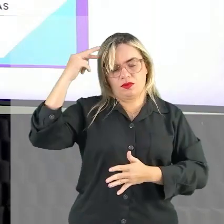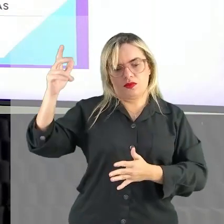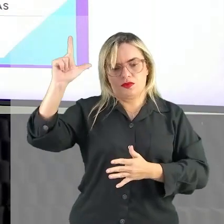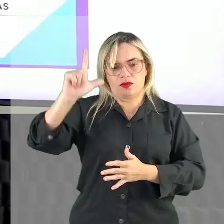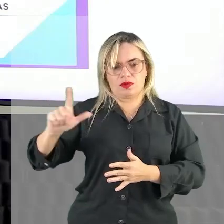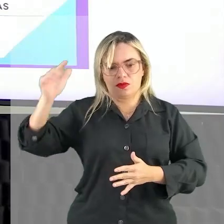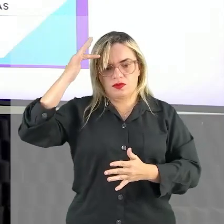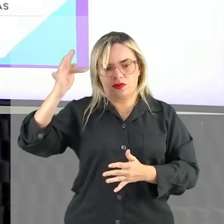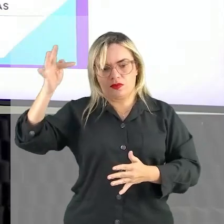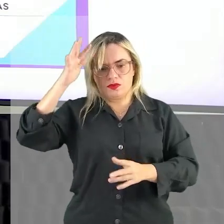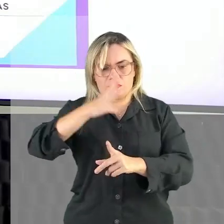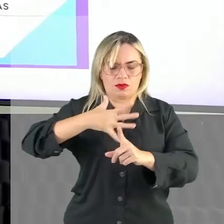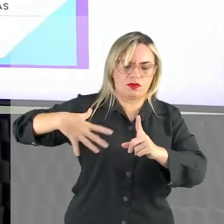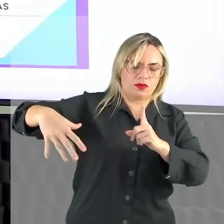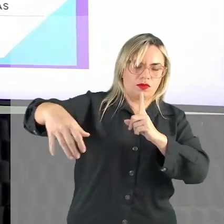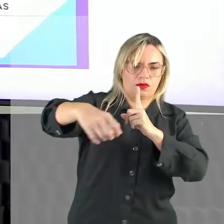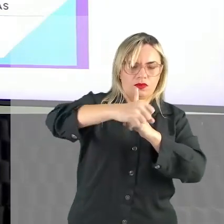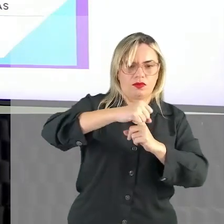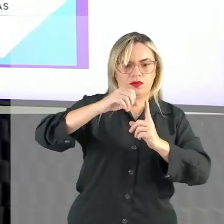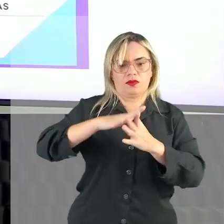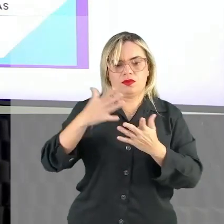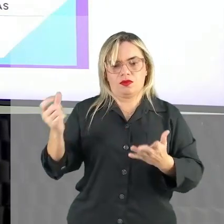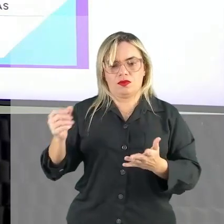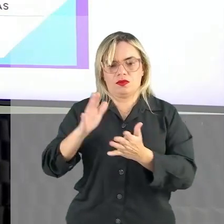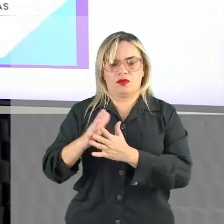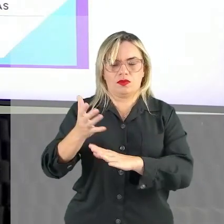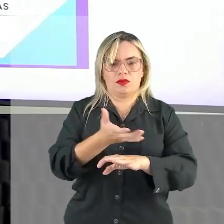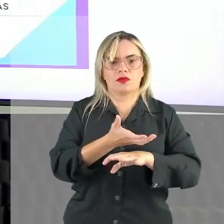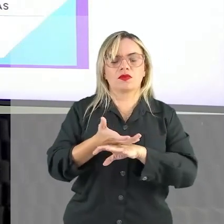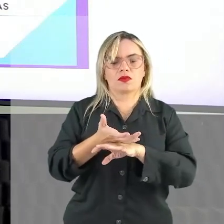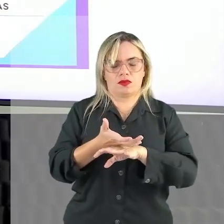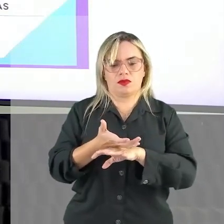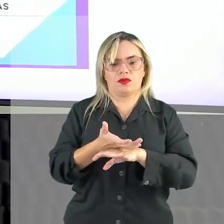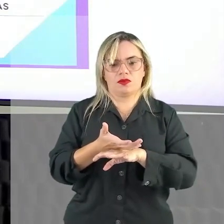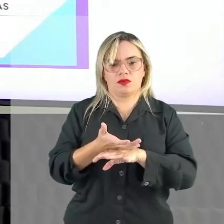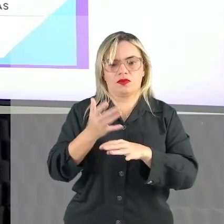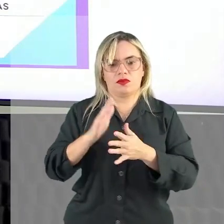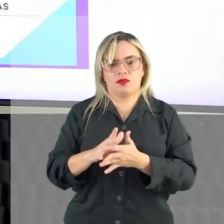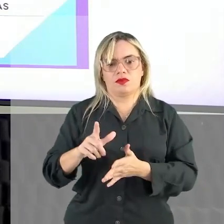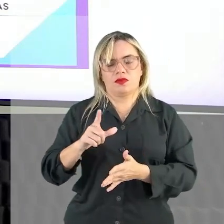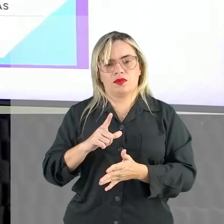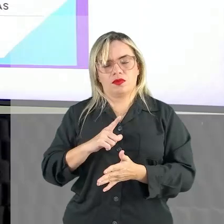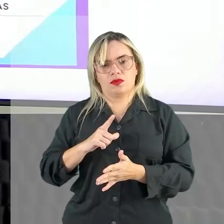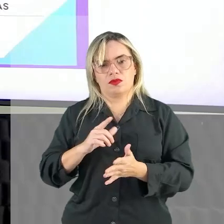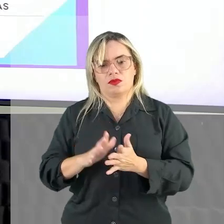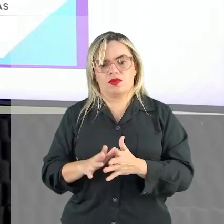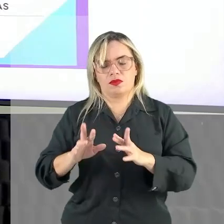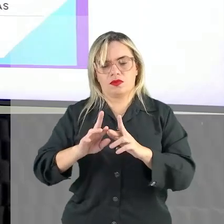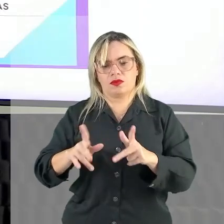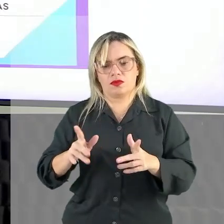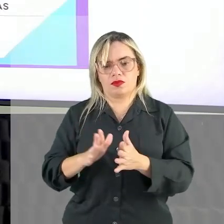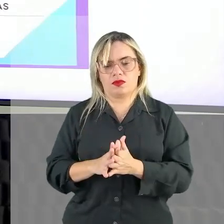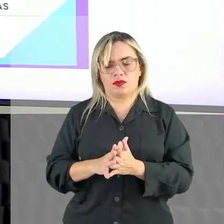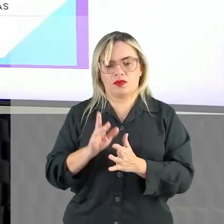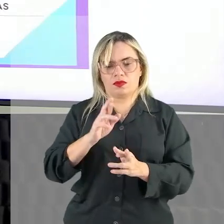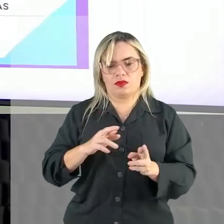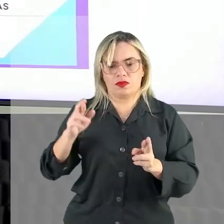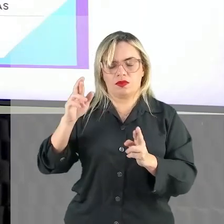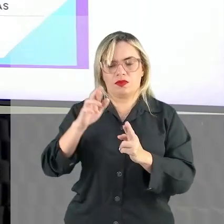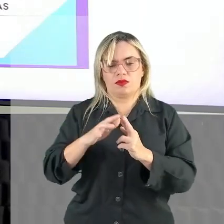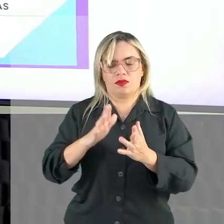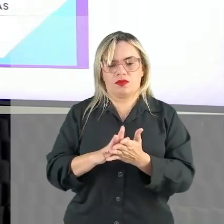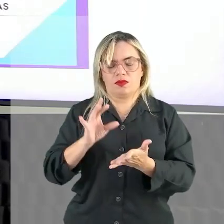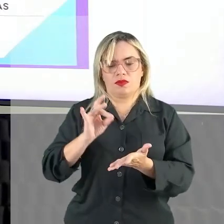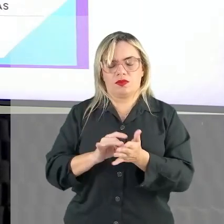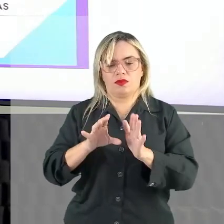da literatura, da filosofia e das demais áreas do conhecimento. Existe uma diferença entre referências,